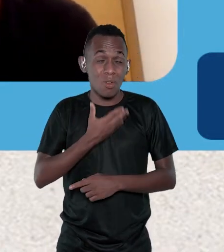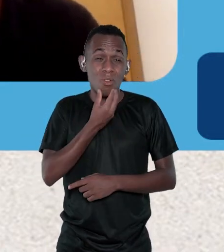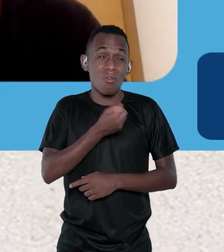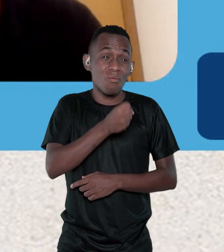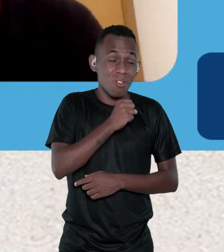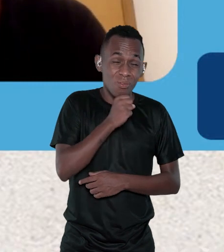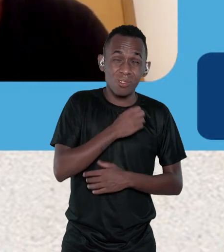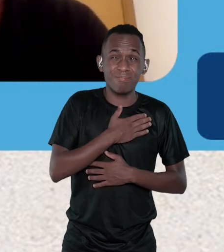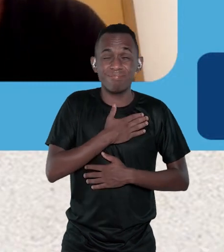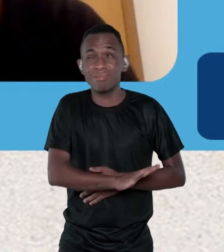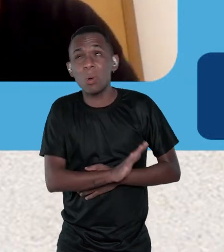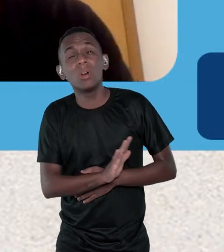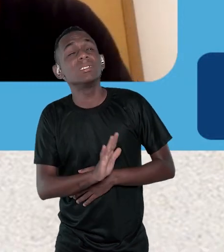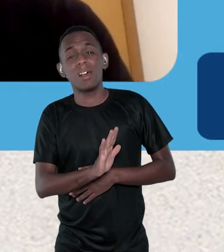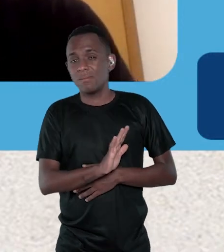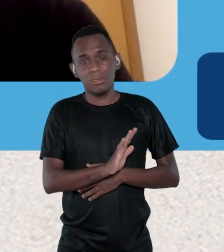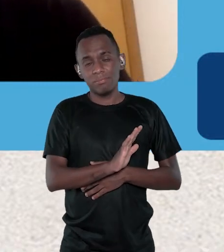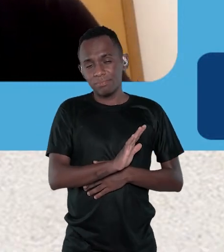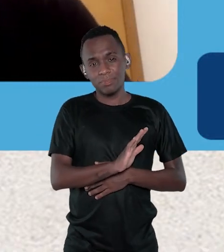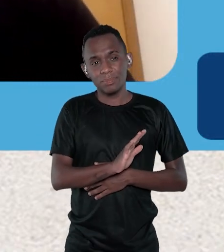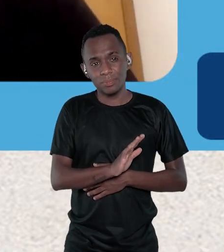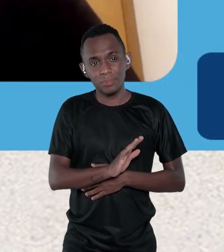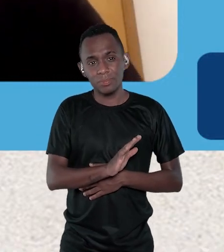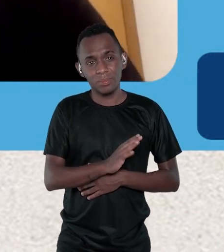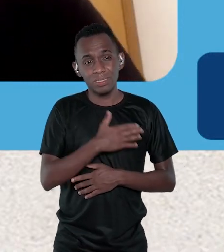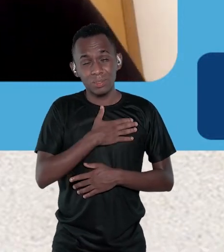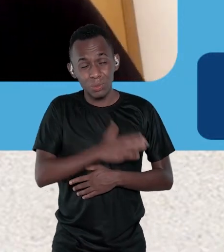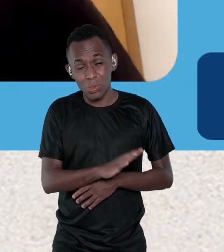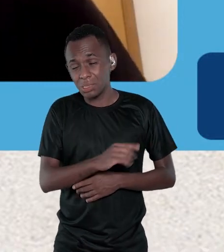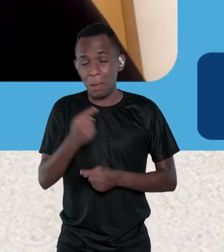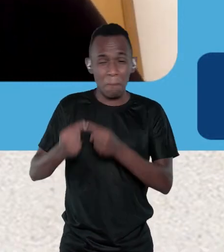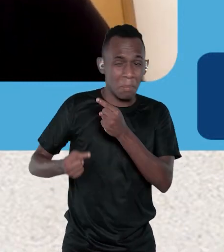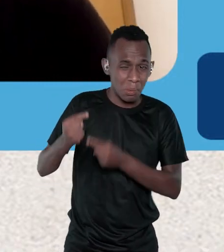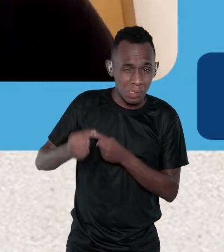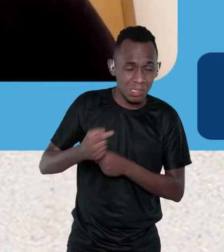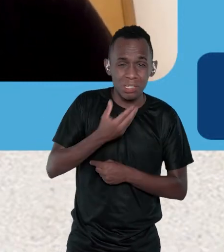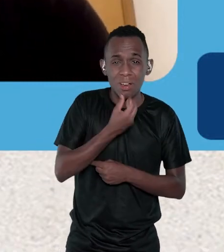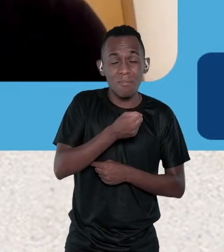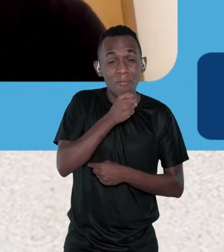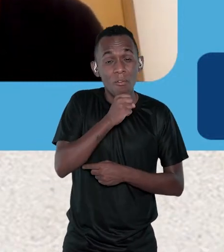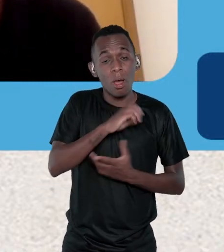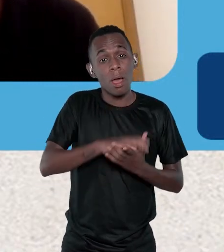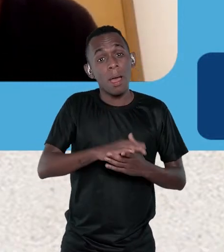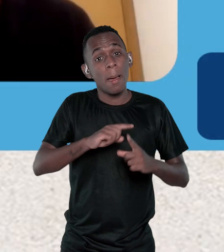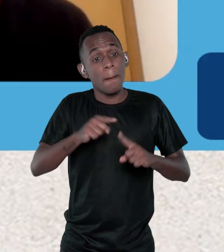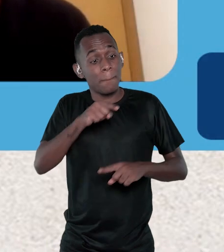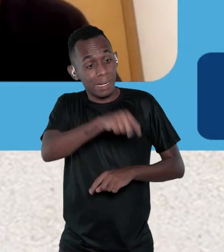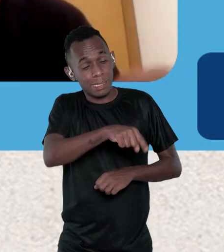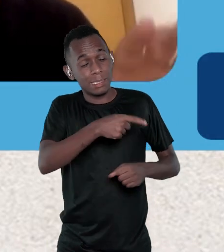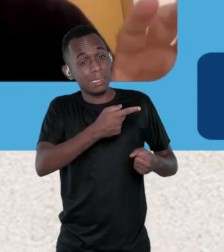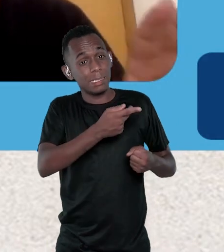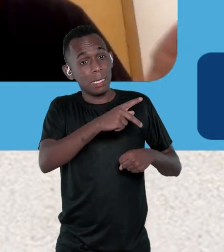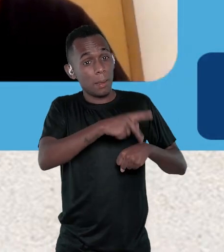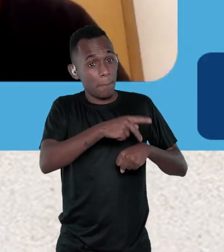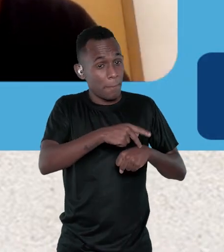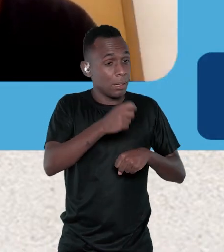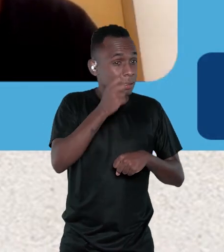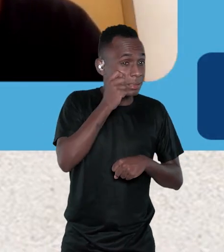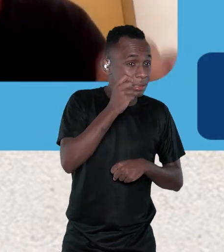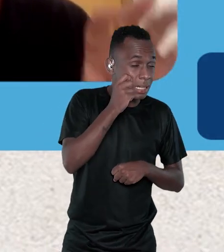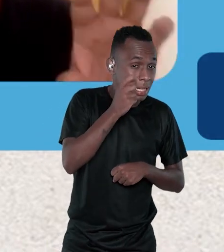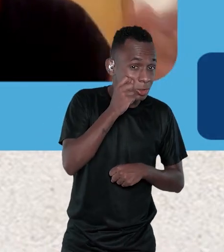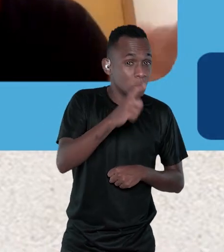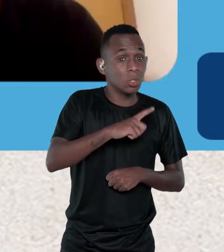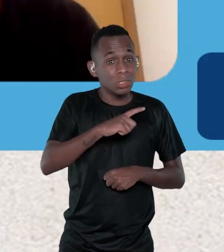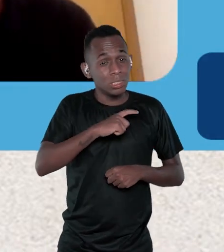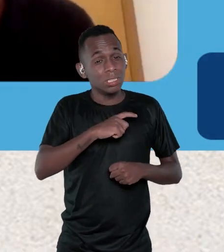o meu avô não gostava, não curtia muito, não curtia política. Em Pedra Azul tinham dois